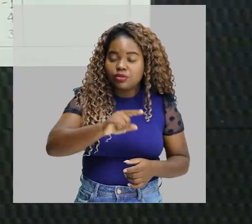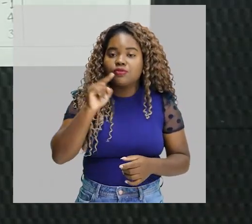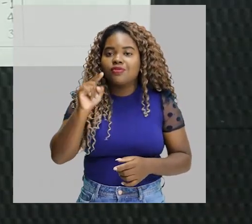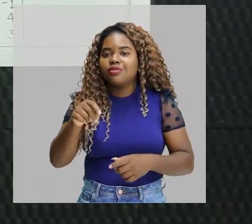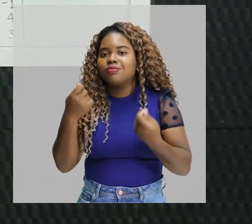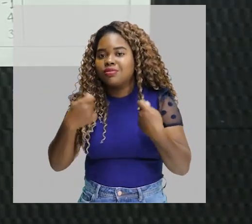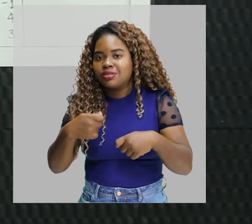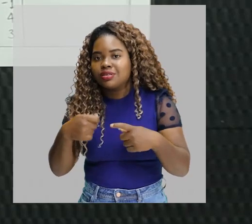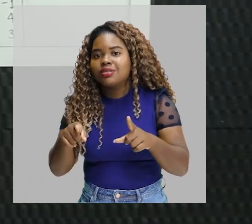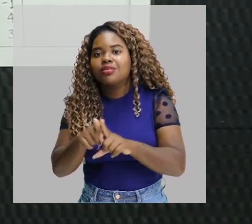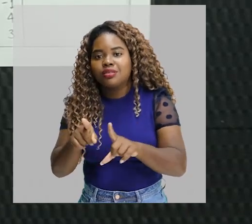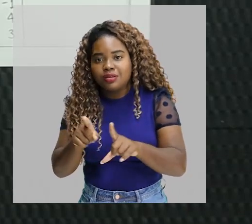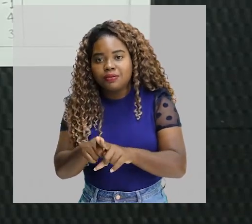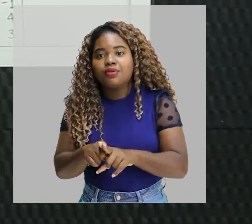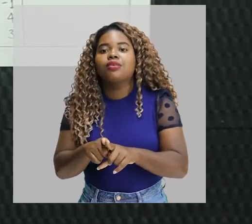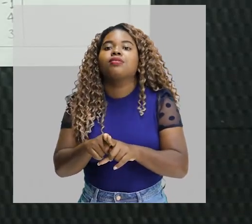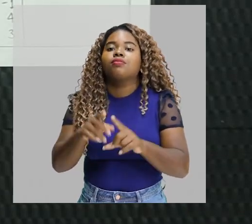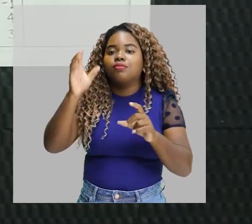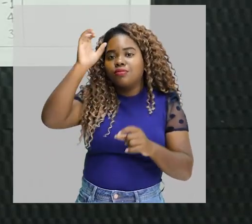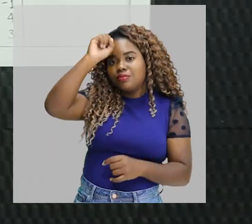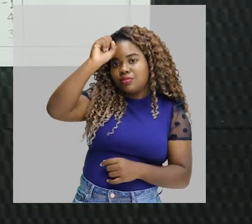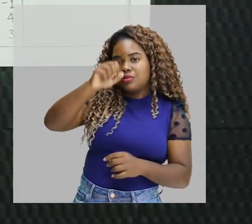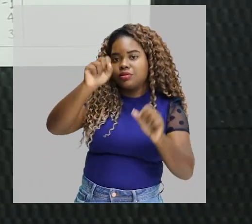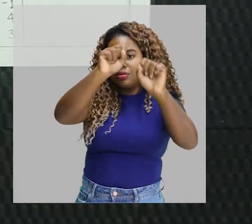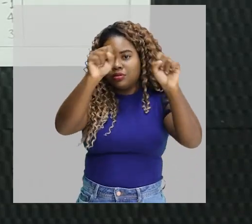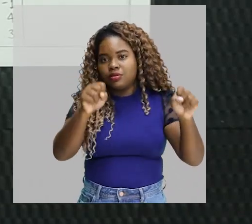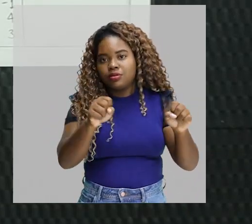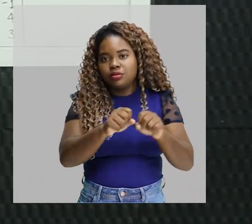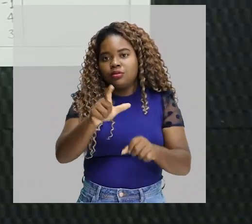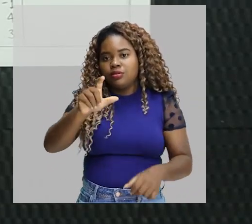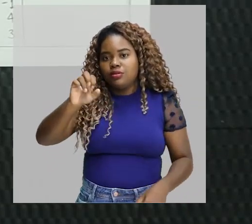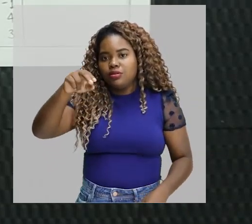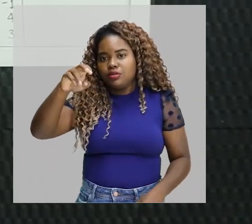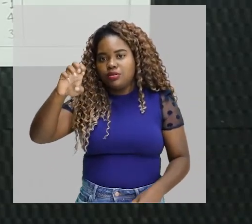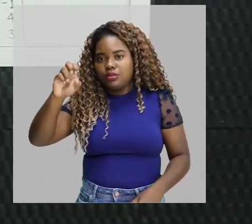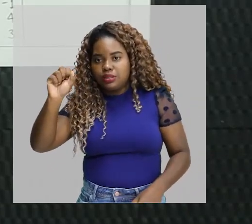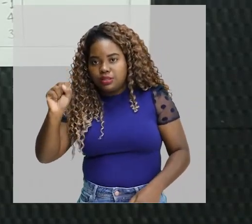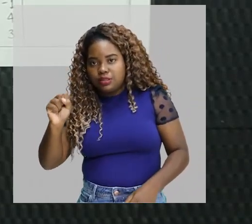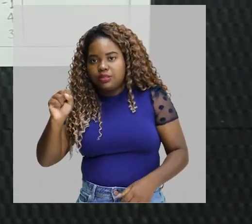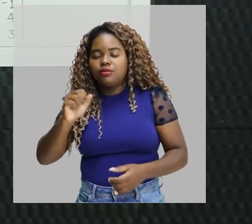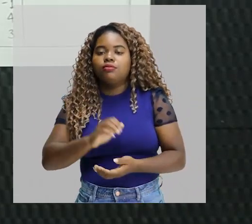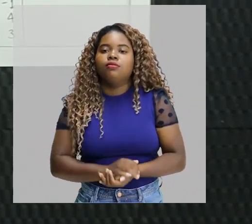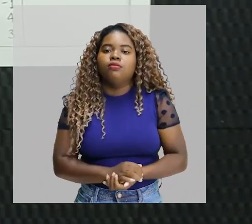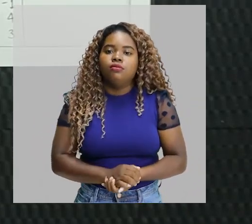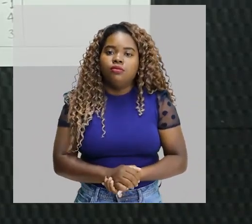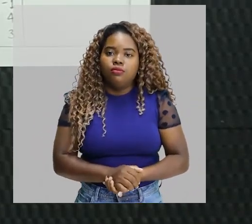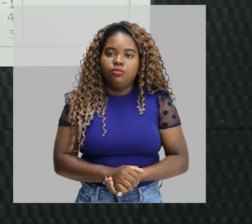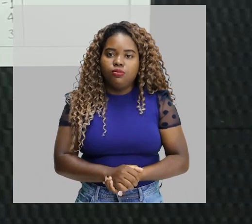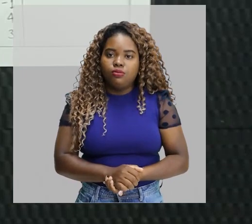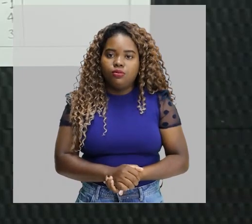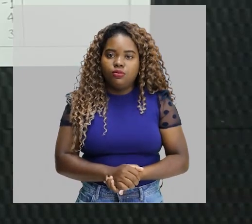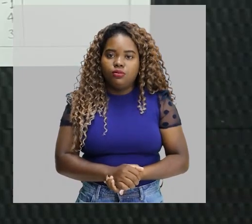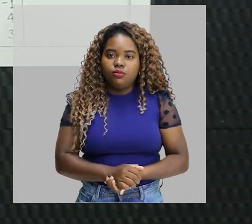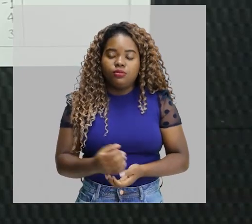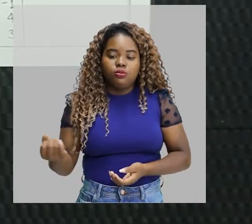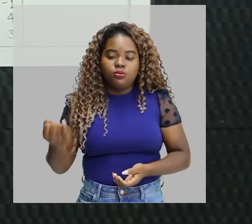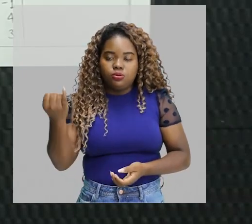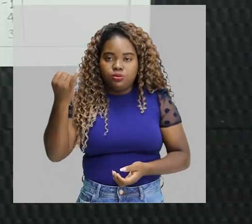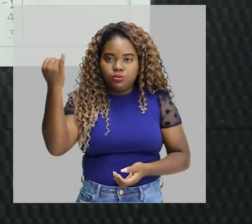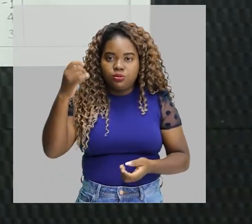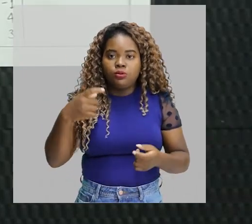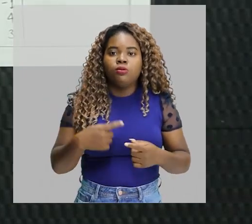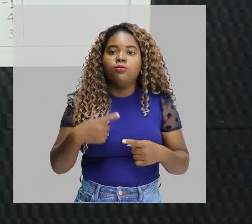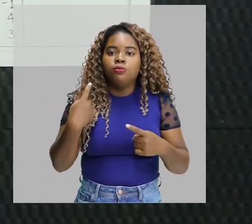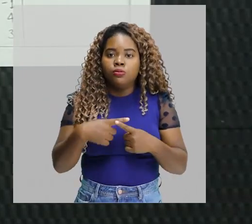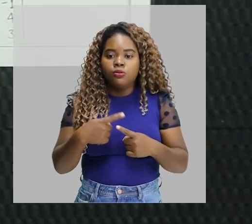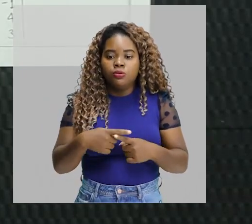então são assuntos que tenham importância por si mesmo mas também eles são importantes porque